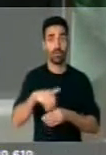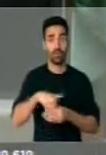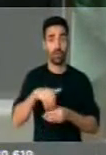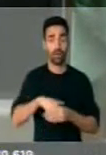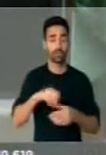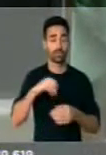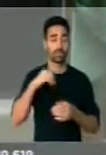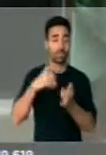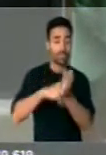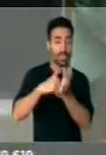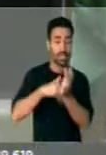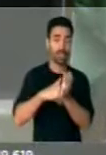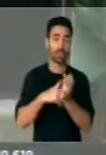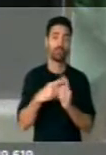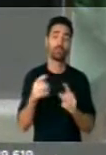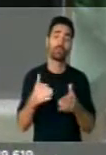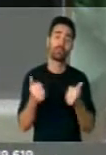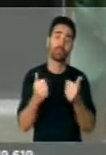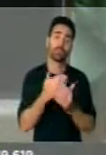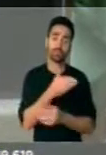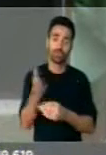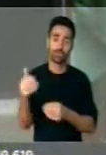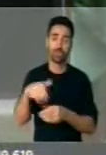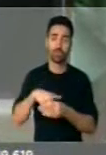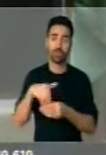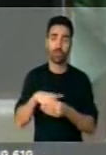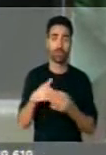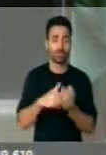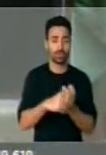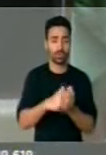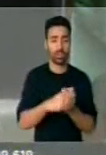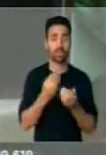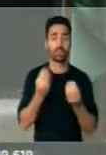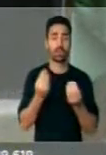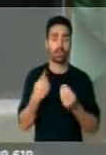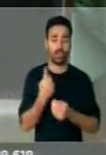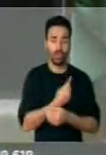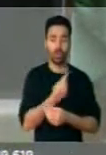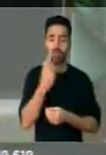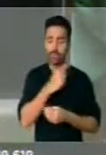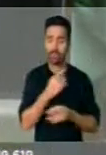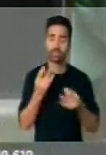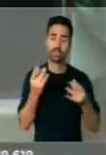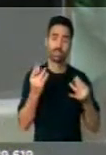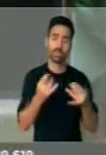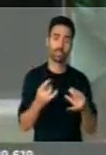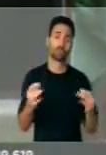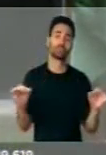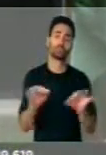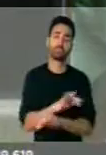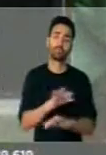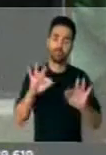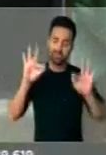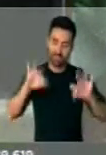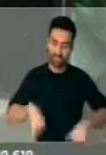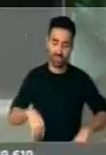eu peço aos colegas o voto secreto para que a gente possa ter sensibilidade de concluir